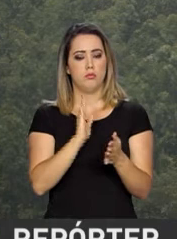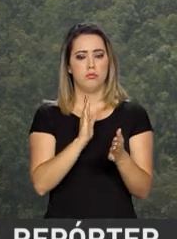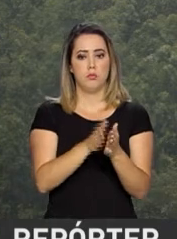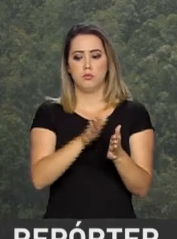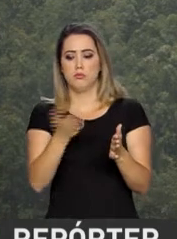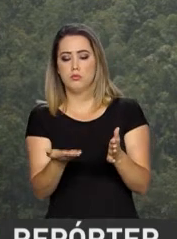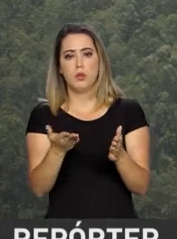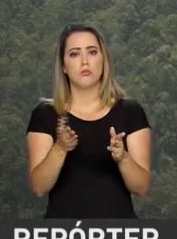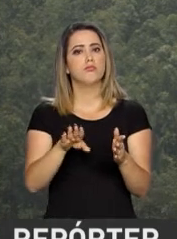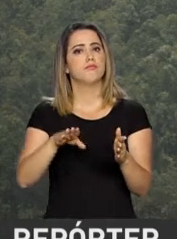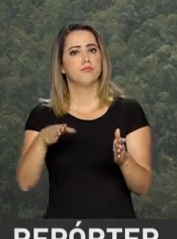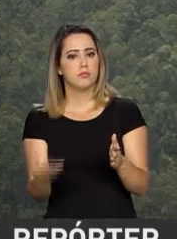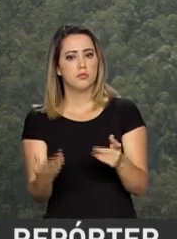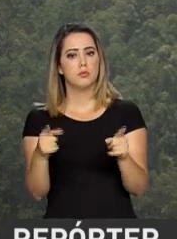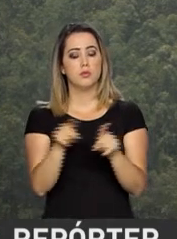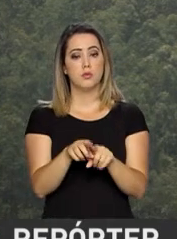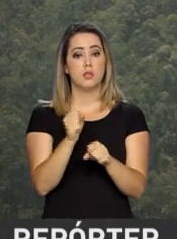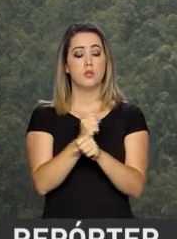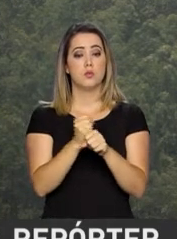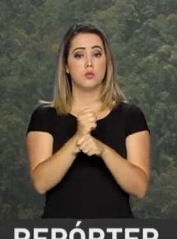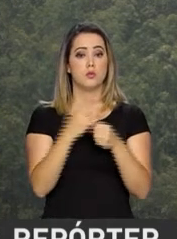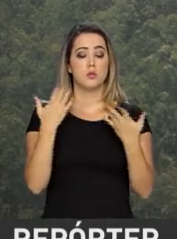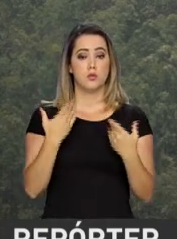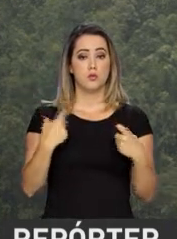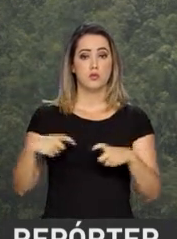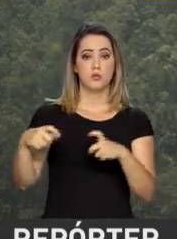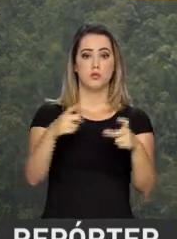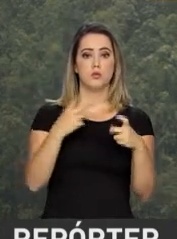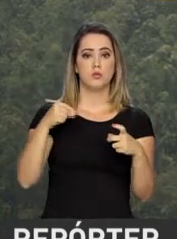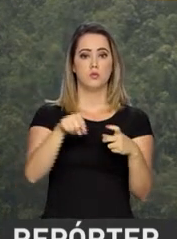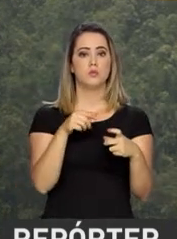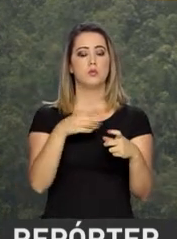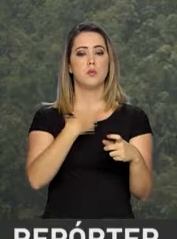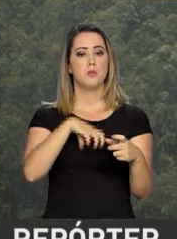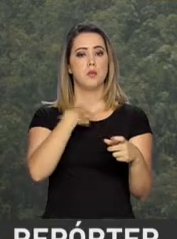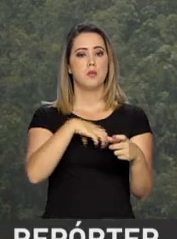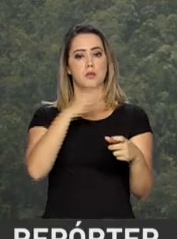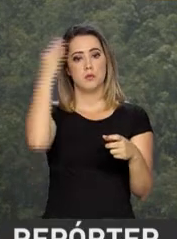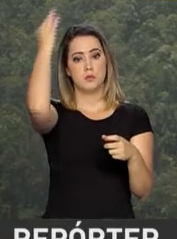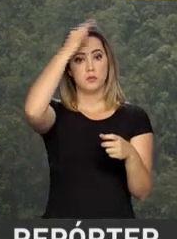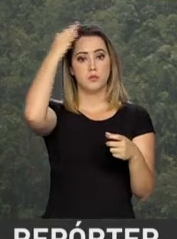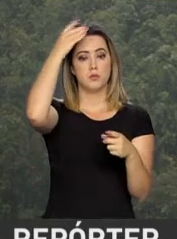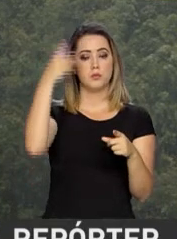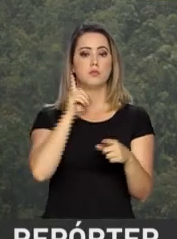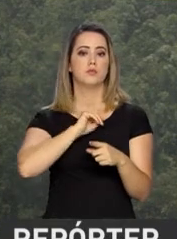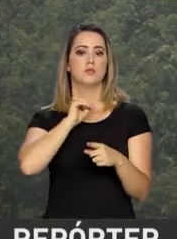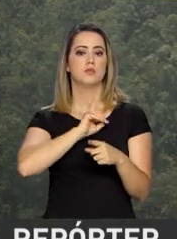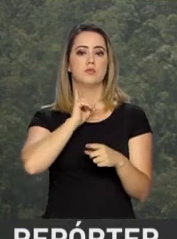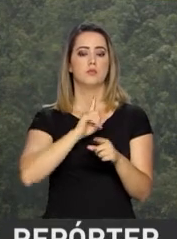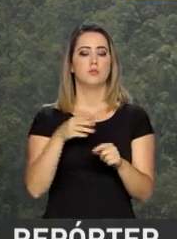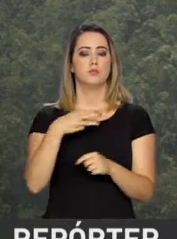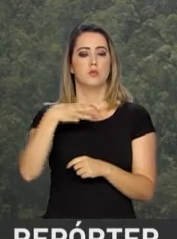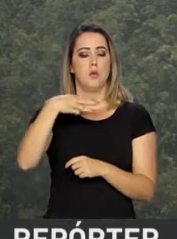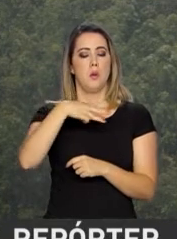as concessões de algumas rodovias mais movimentadas, localizadas nos estados da Bahia, Espírito Santo, Minas Gerais,